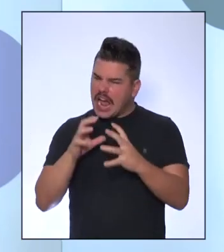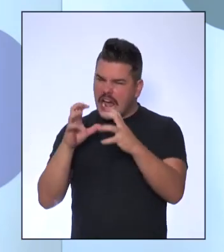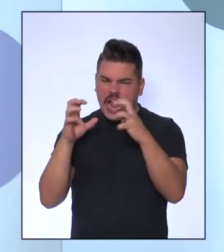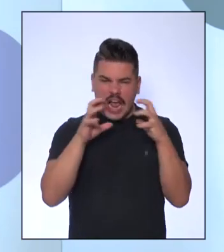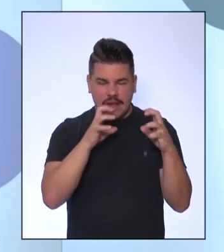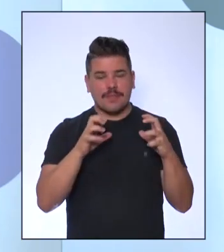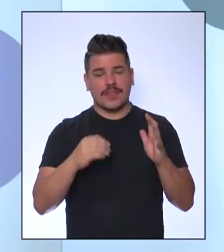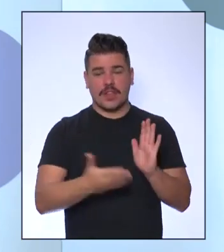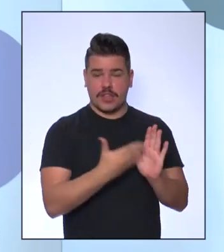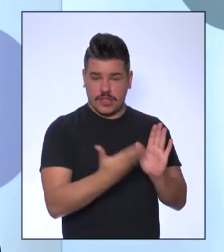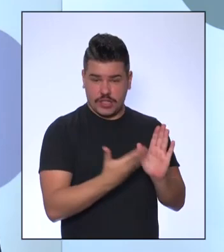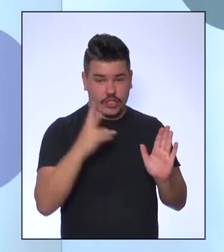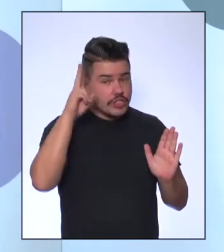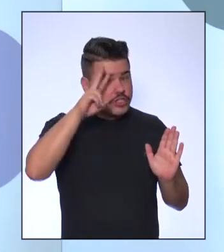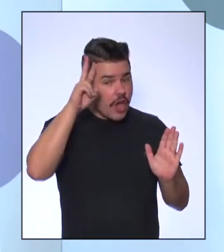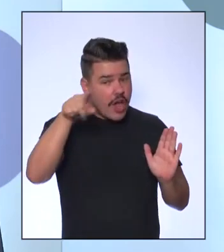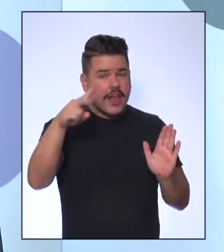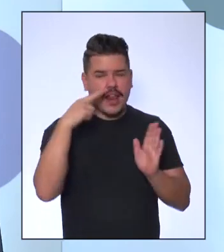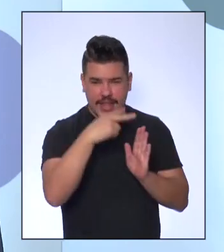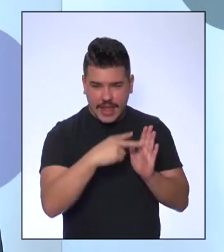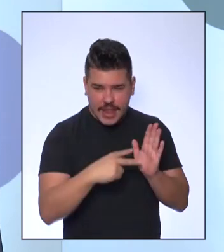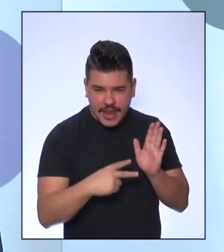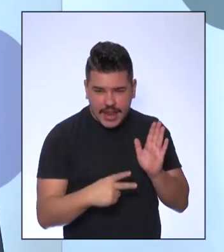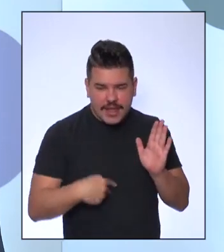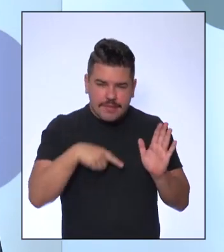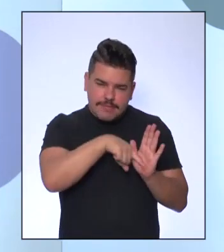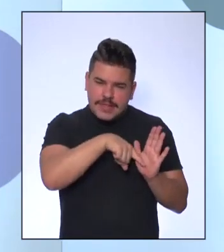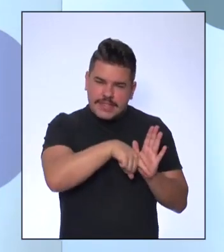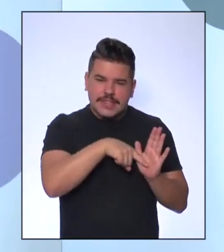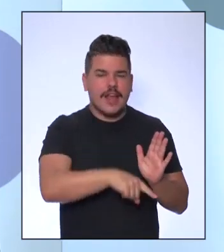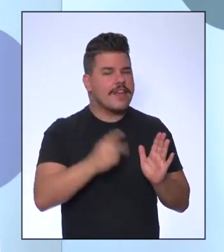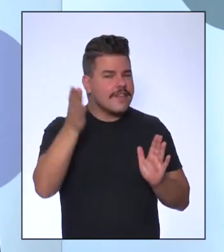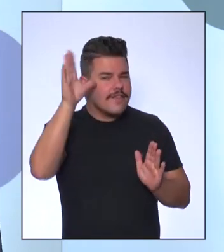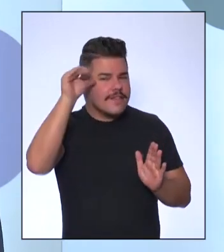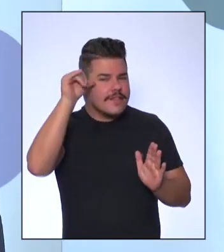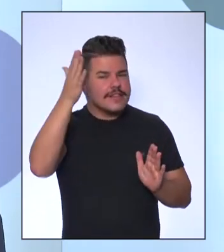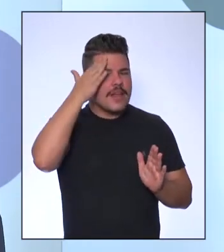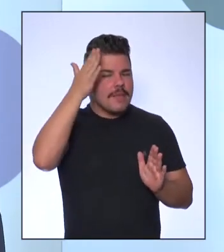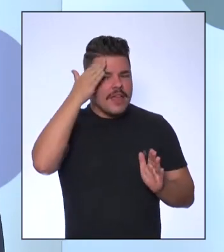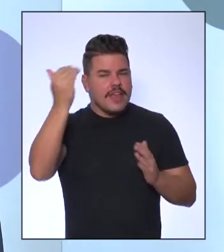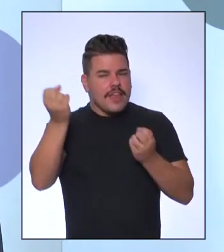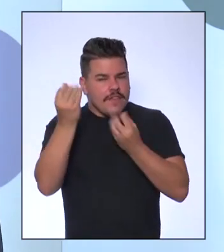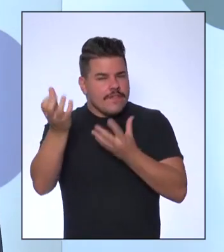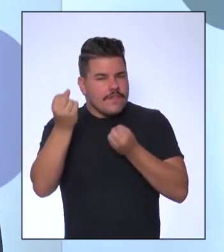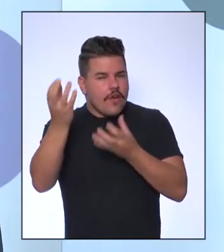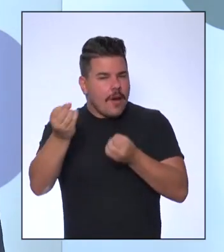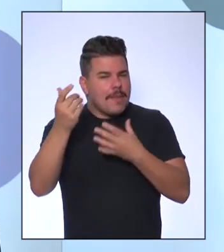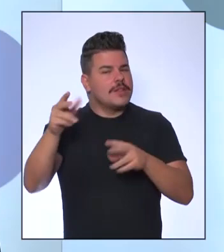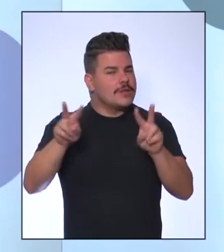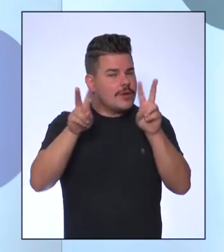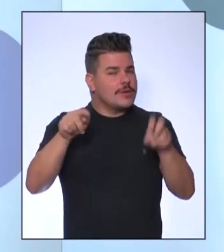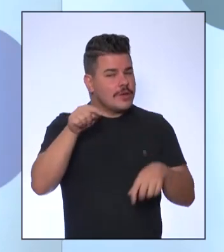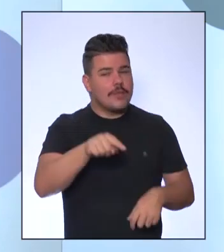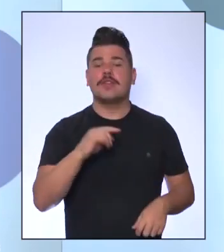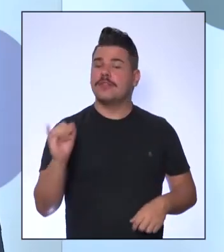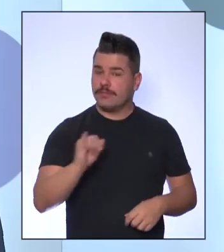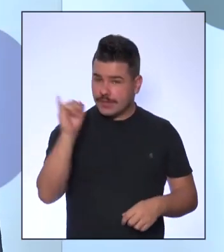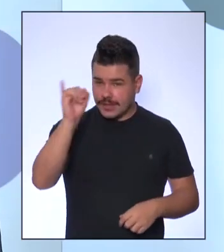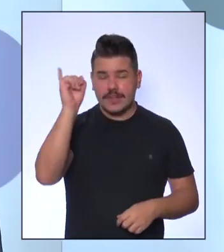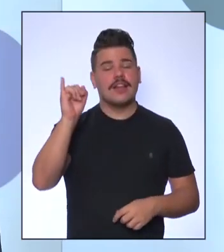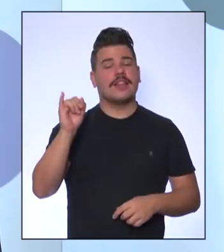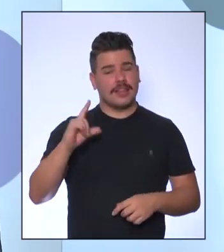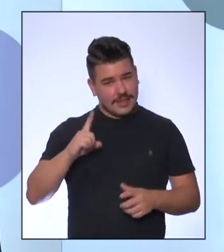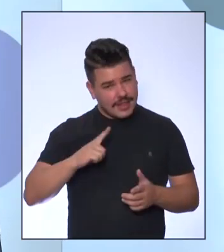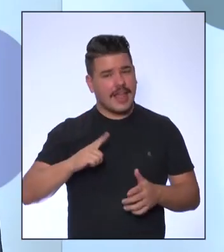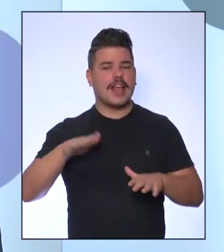vocês podem estar lendo e buscando mais informações, porque isso é tema que cai